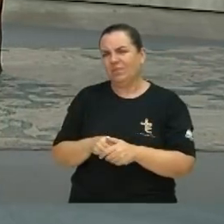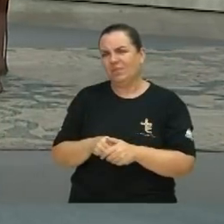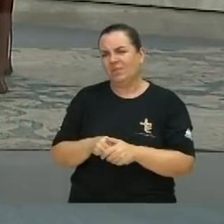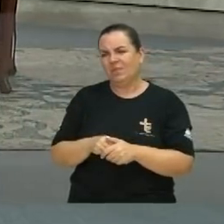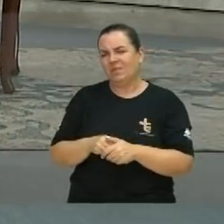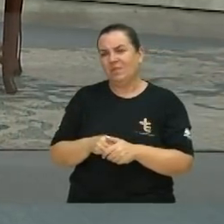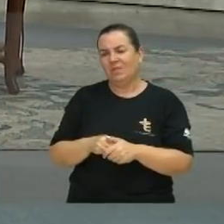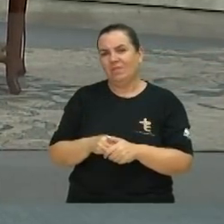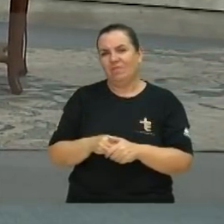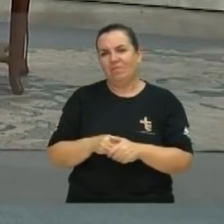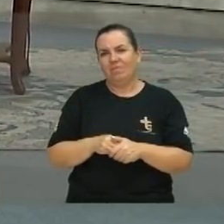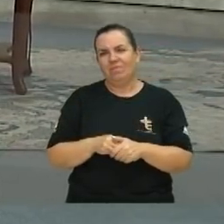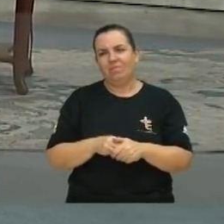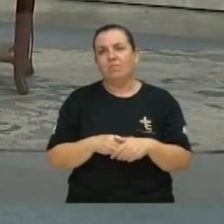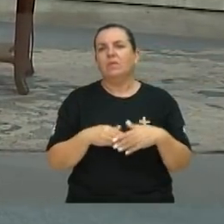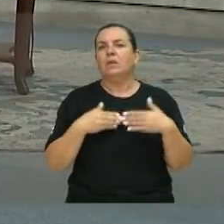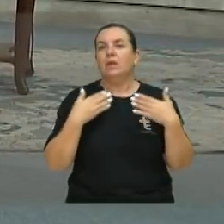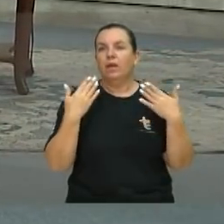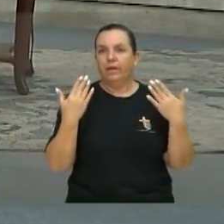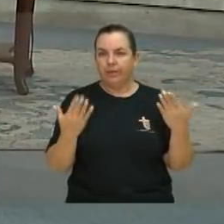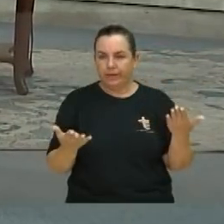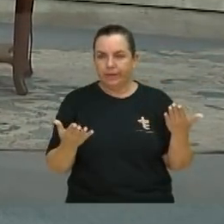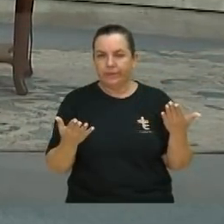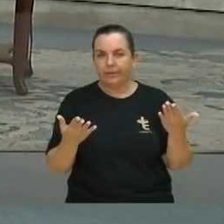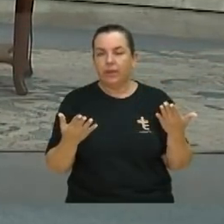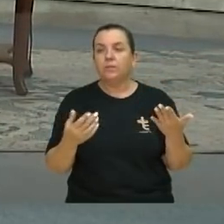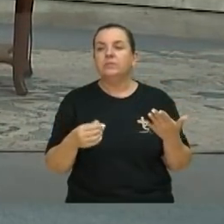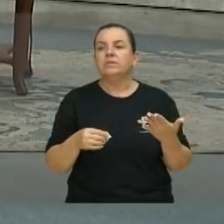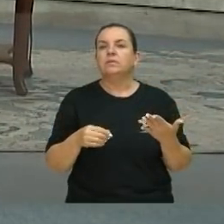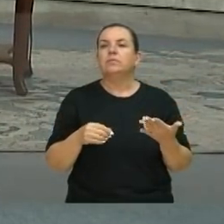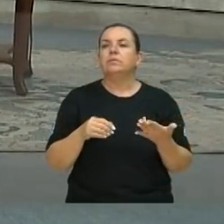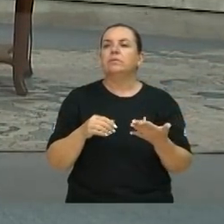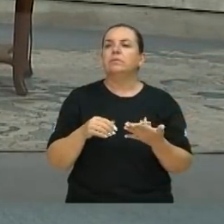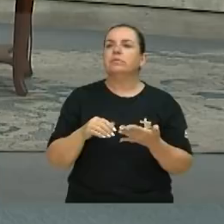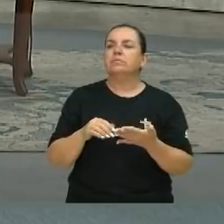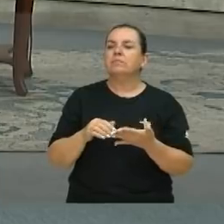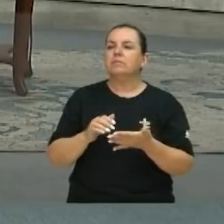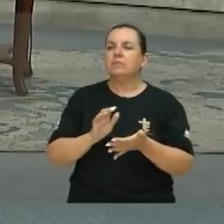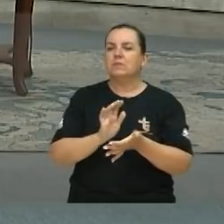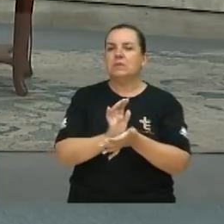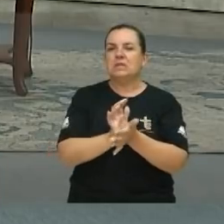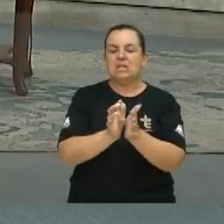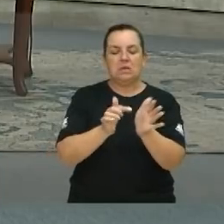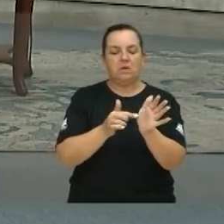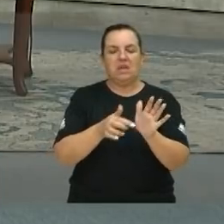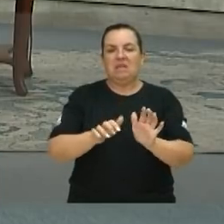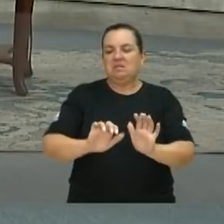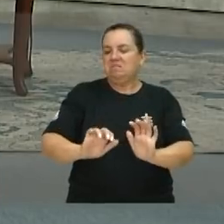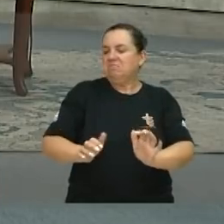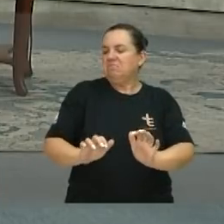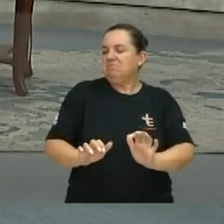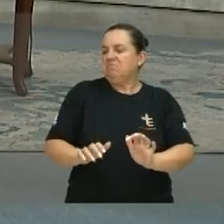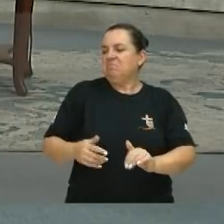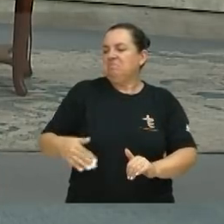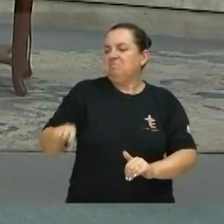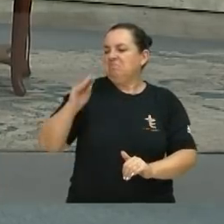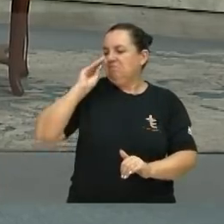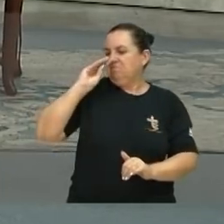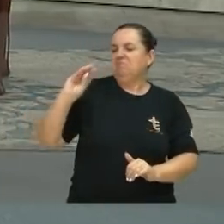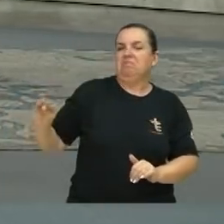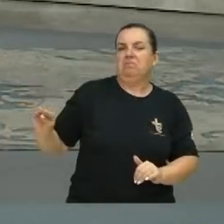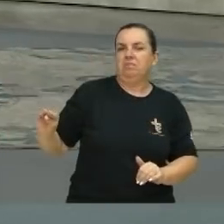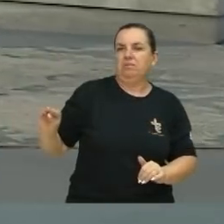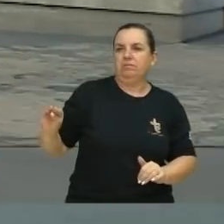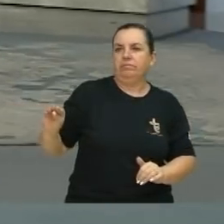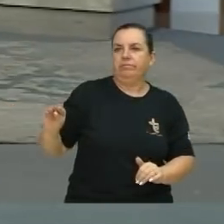e ainda torce o calcanhar para humilhar e desprezar e é